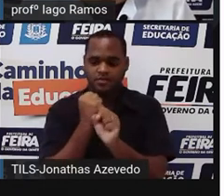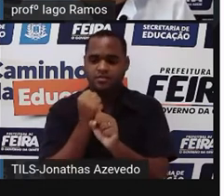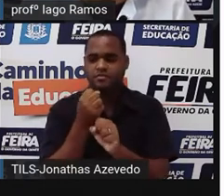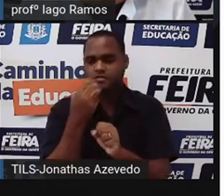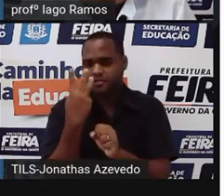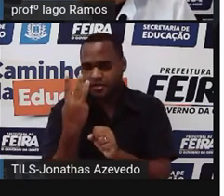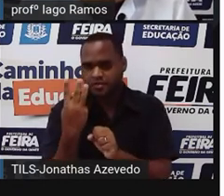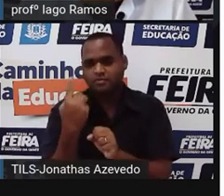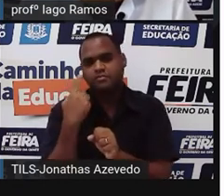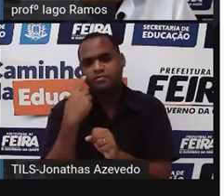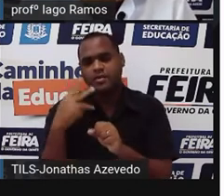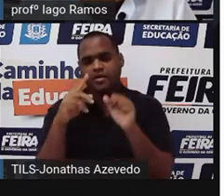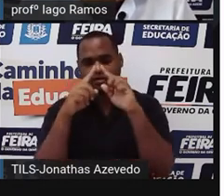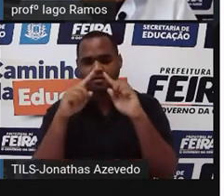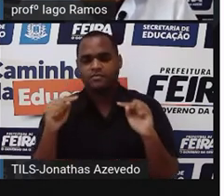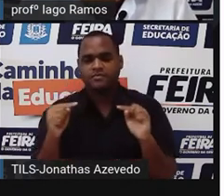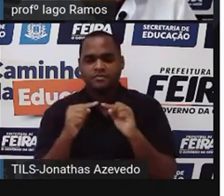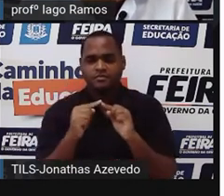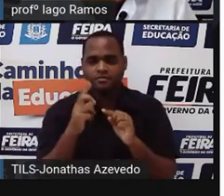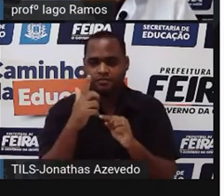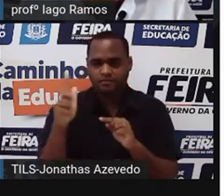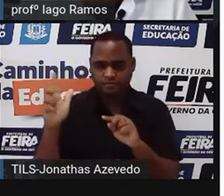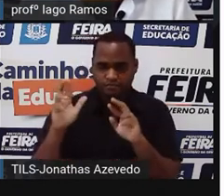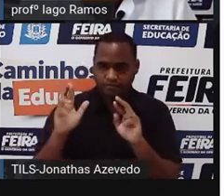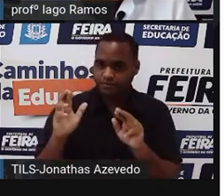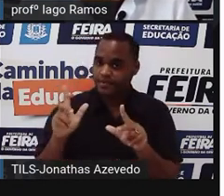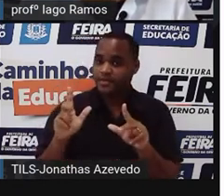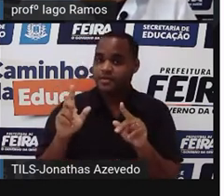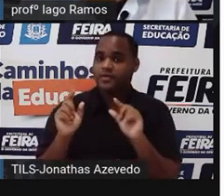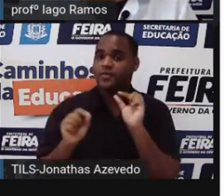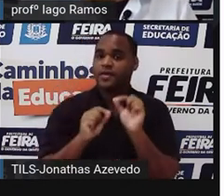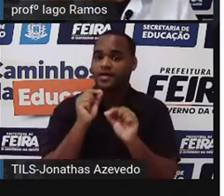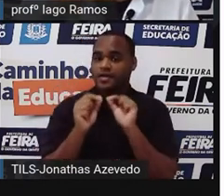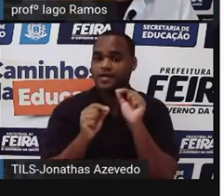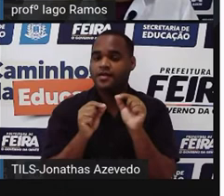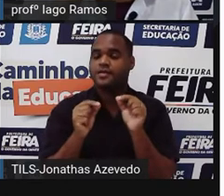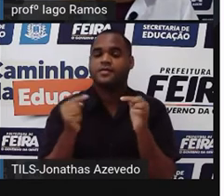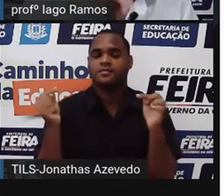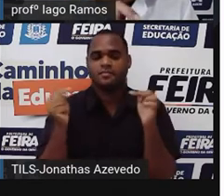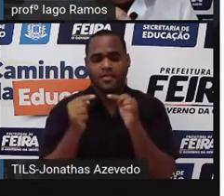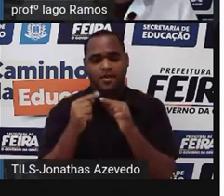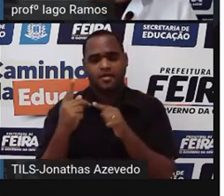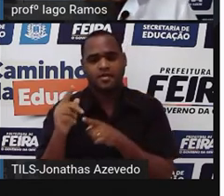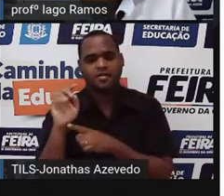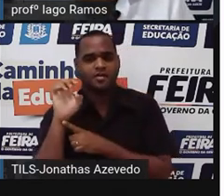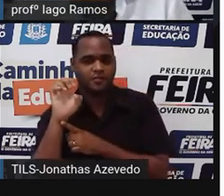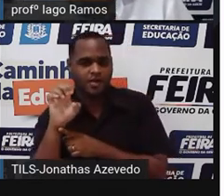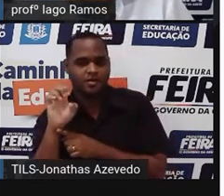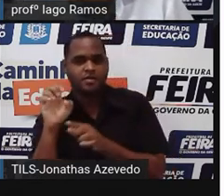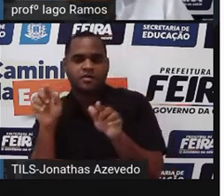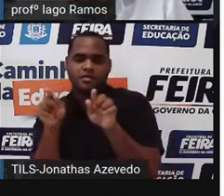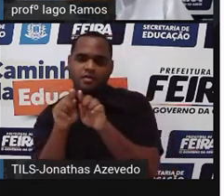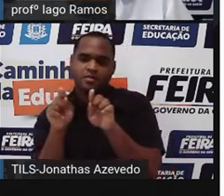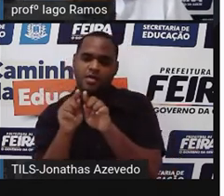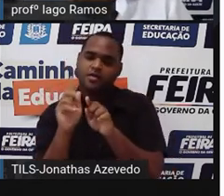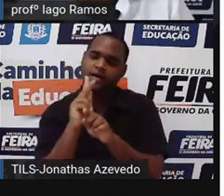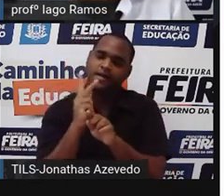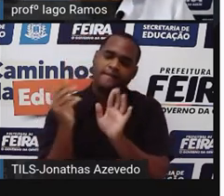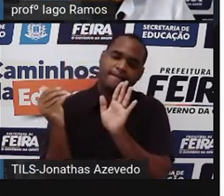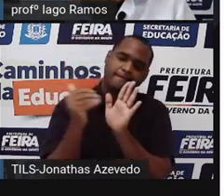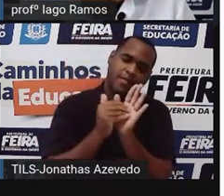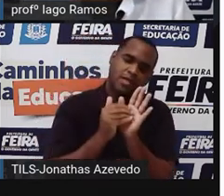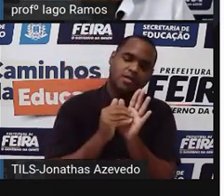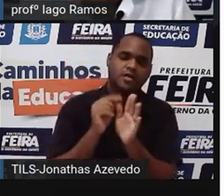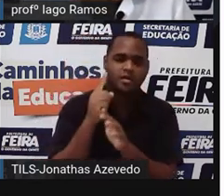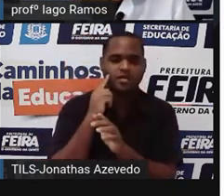triângulo. E o outro cateto é o que vai do ponto E até o ponto H, que